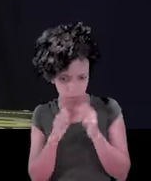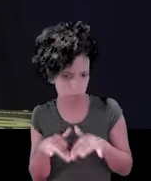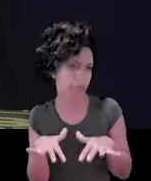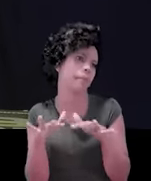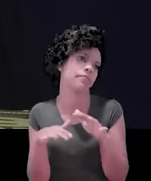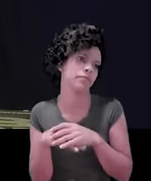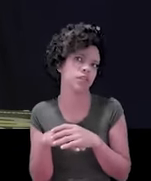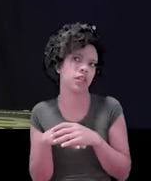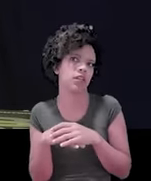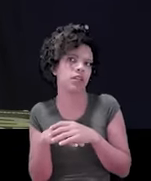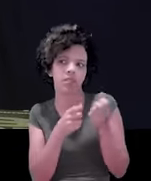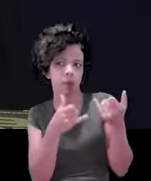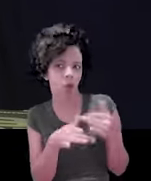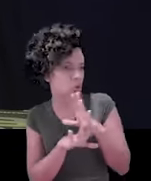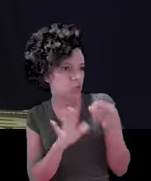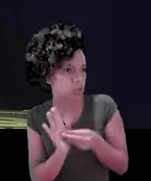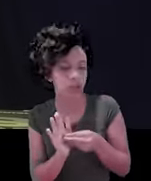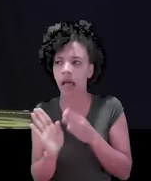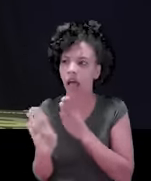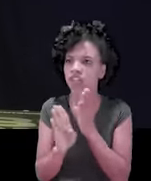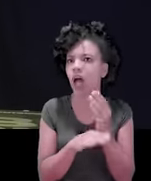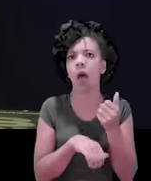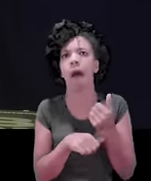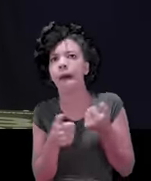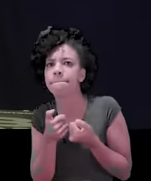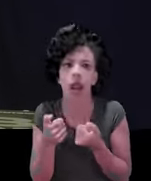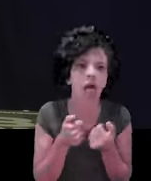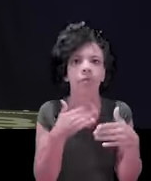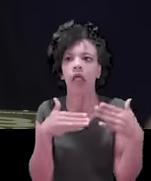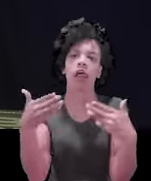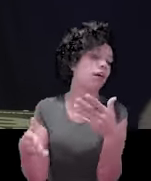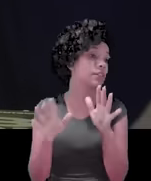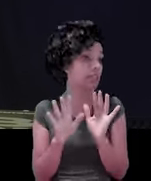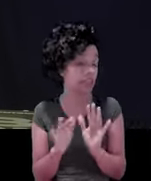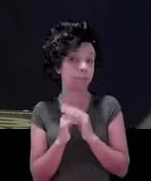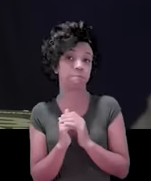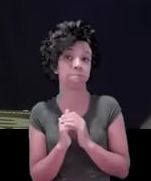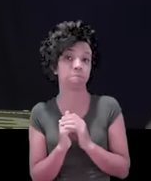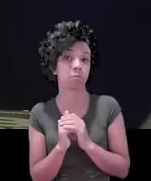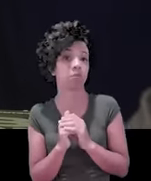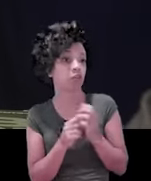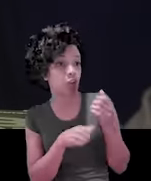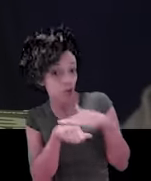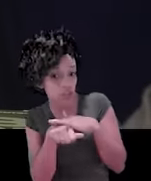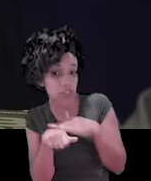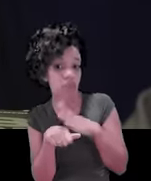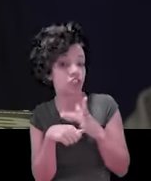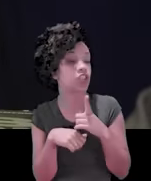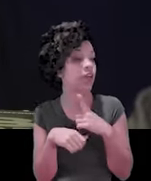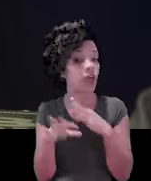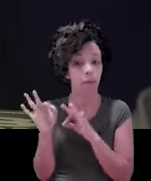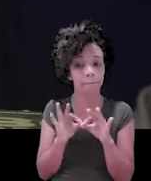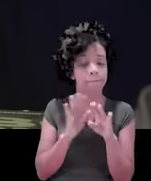se espalhou a gente falou isso tudo que é lado assim aí você quer acharam Peloso vovó e aí ele eu falando com ele só não